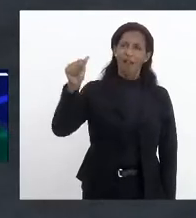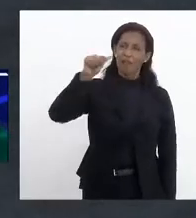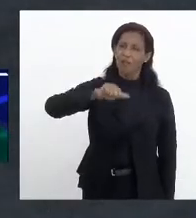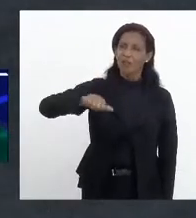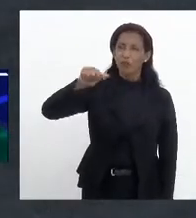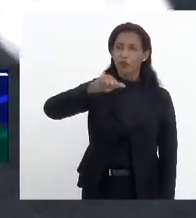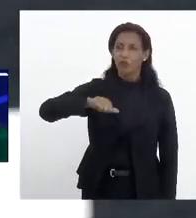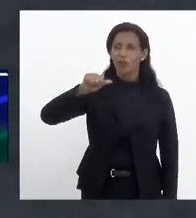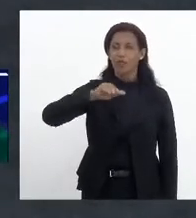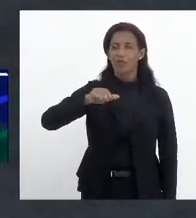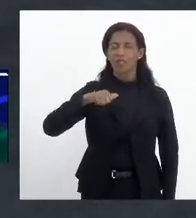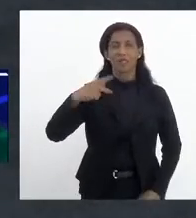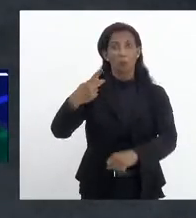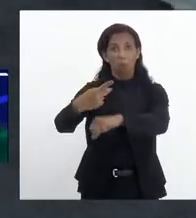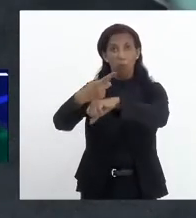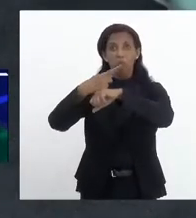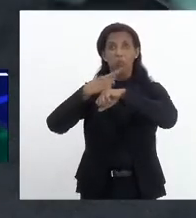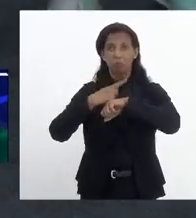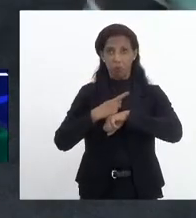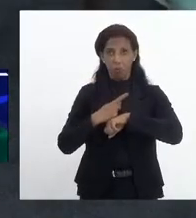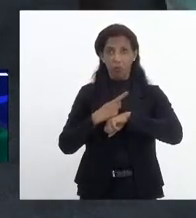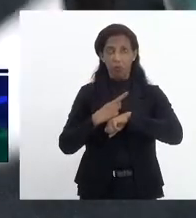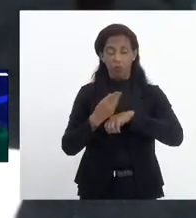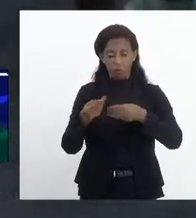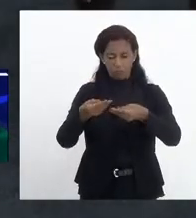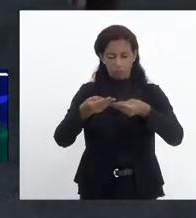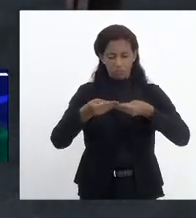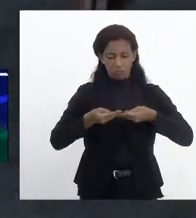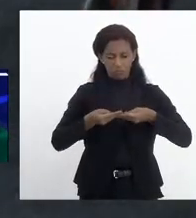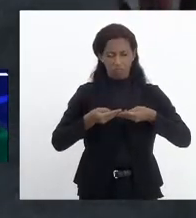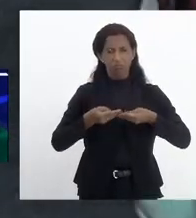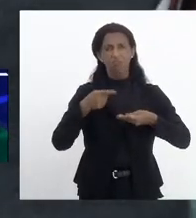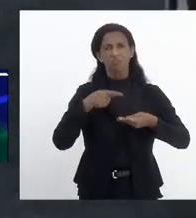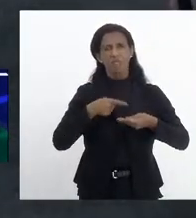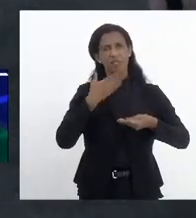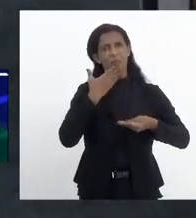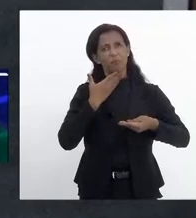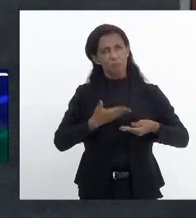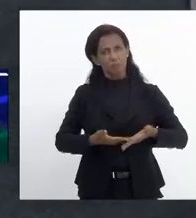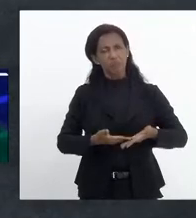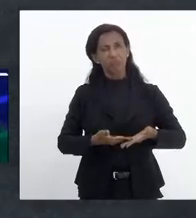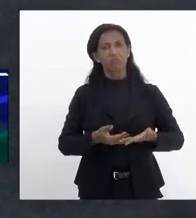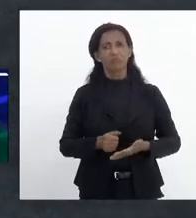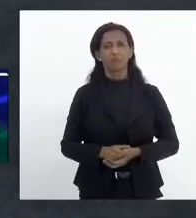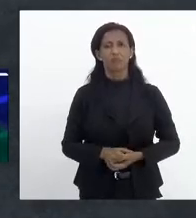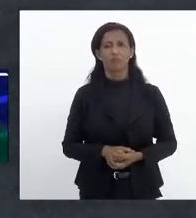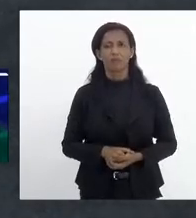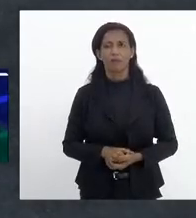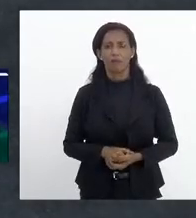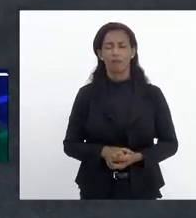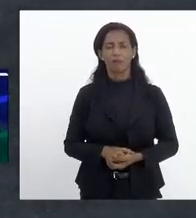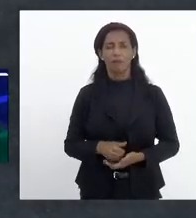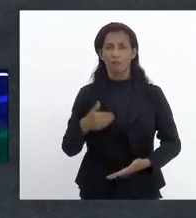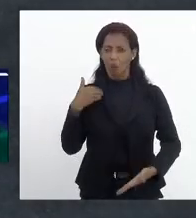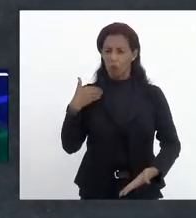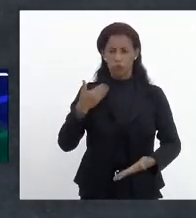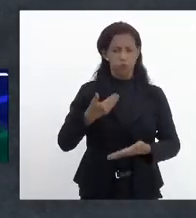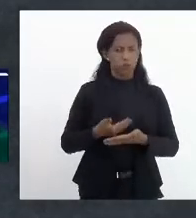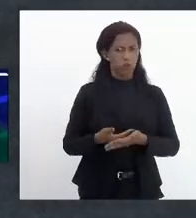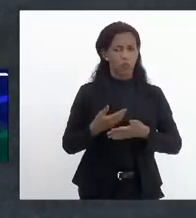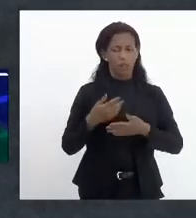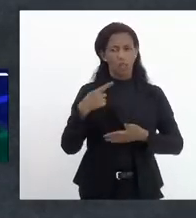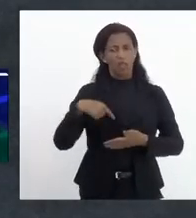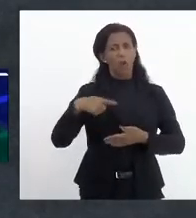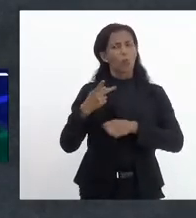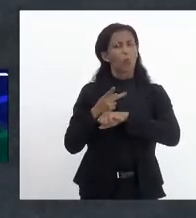associação que me procurou trazendo essa reivindicação. De imediato procurei o